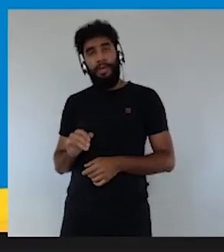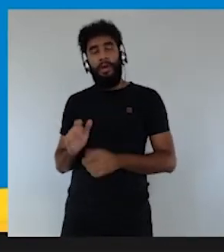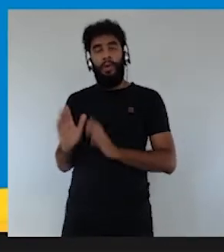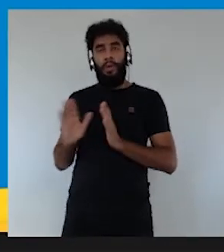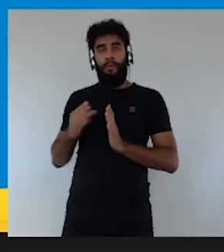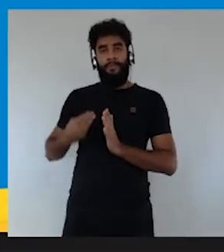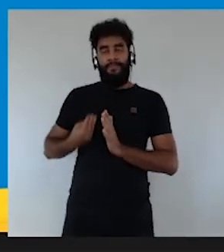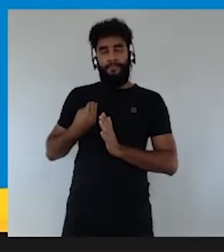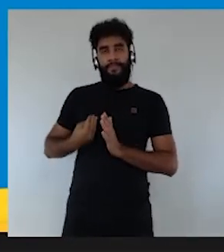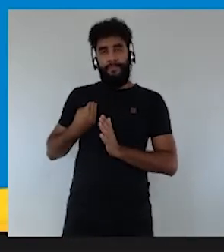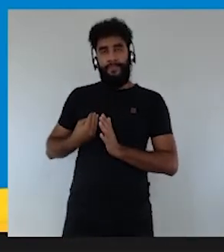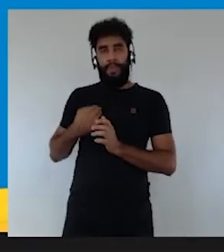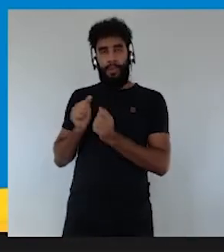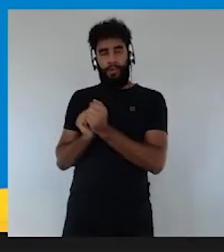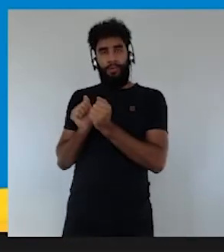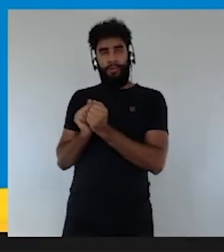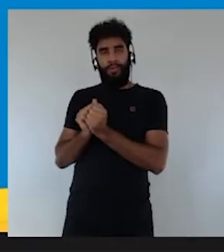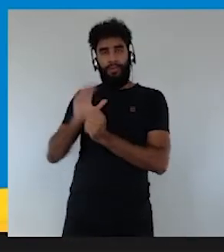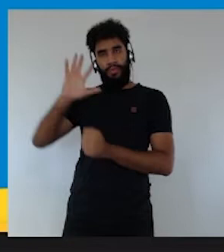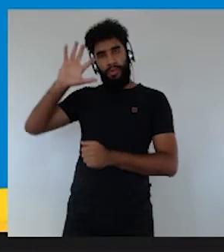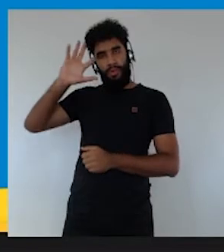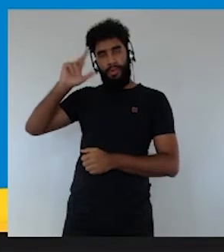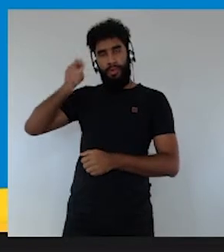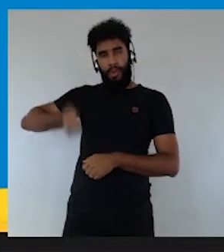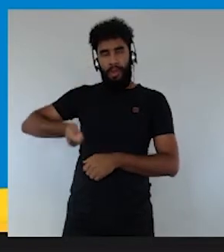está presente junto com os árbitros e os outros não.